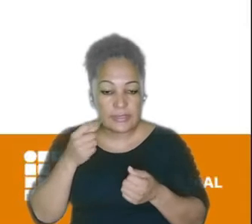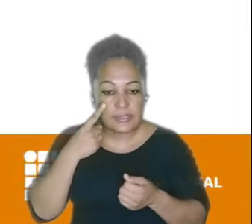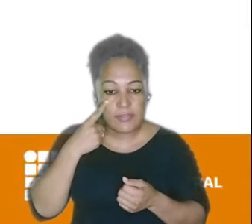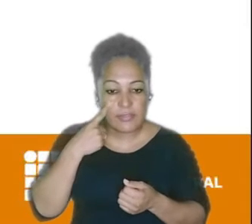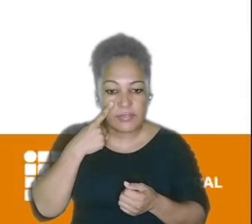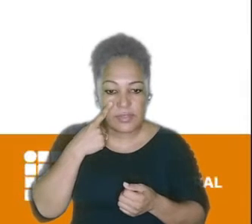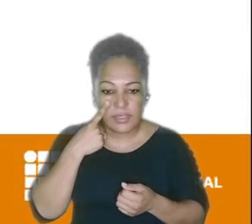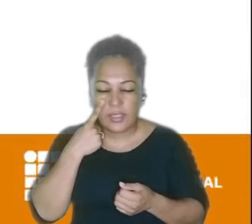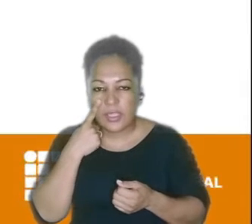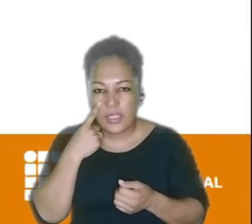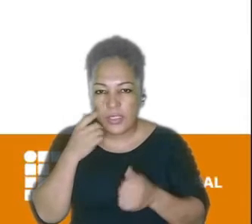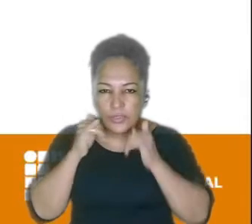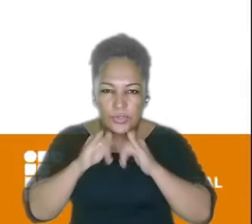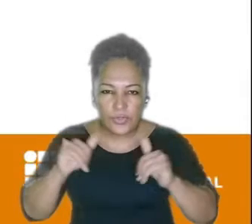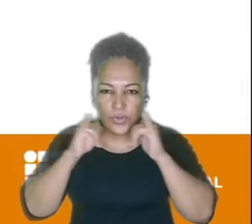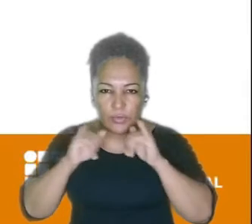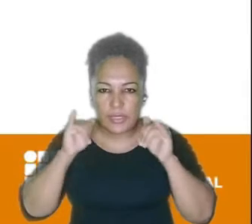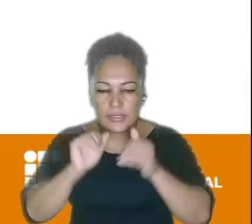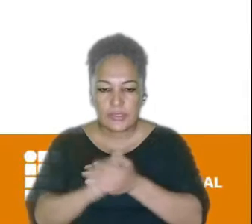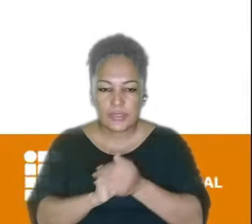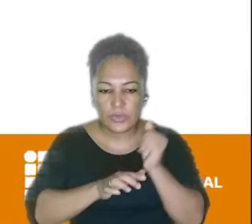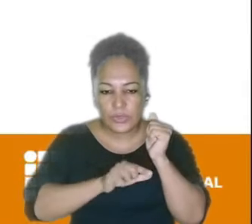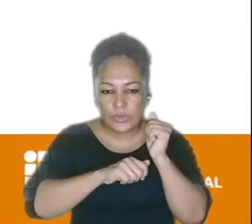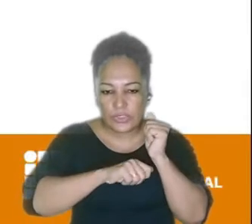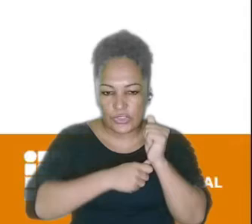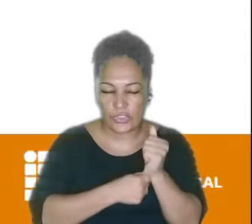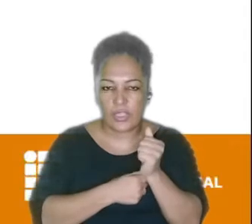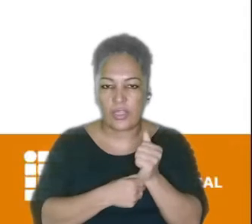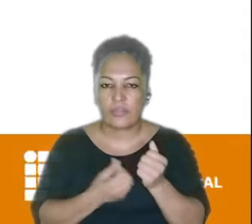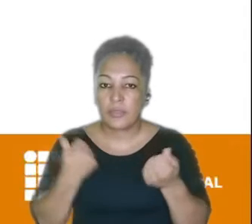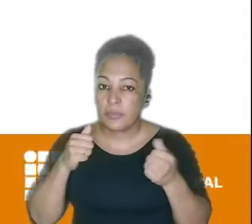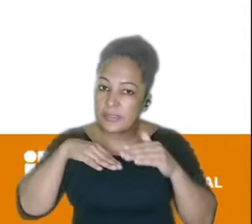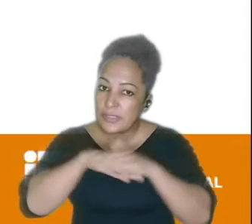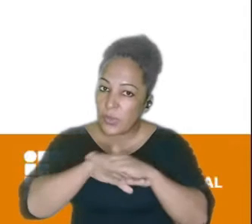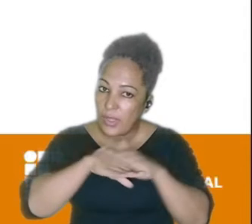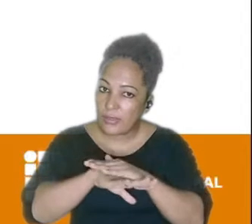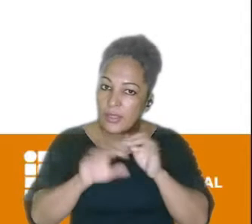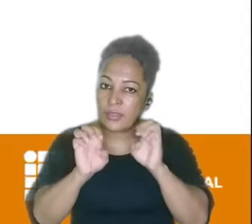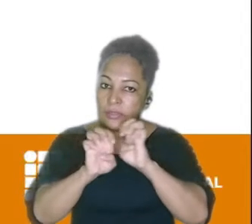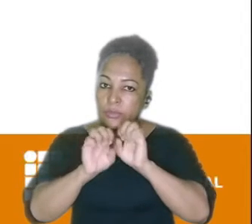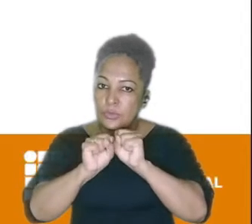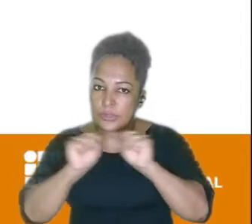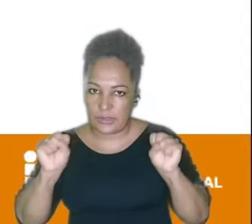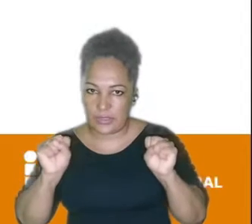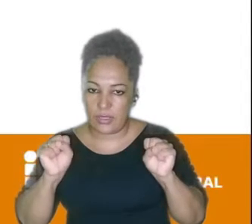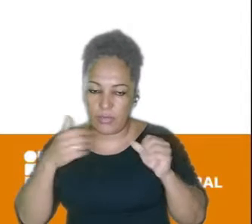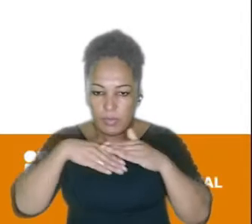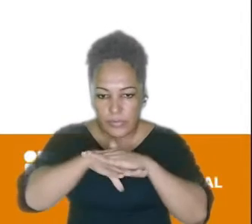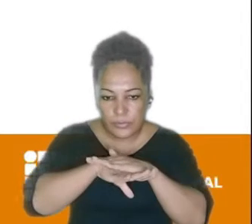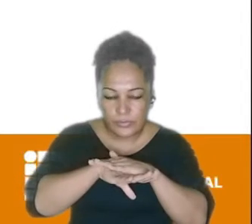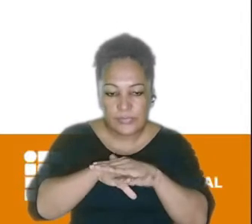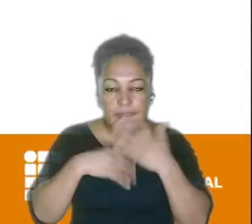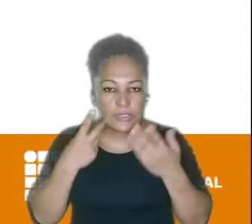os processos e informações chaves que precisam ser armazenadas no sistema,